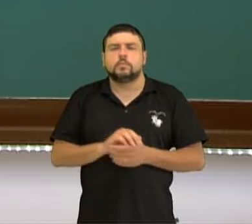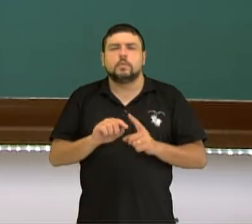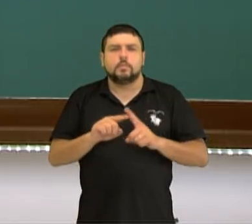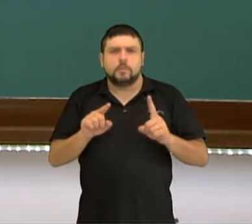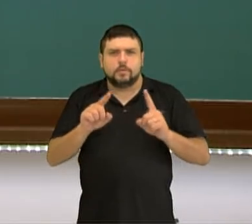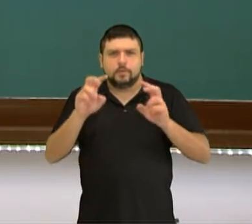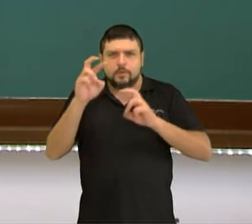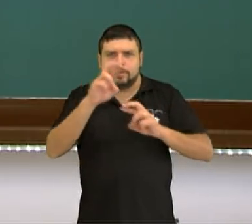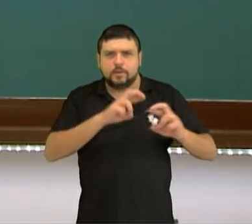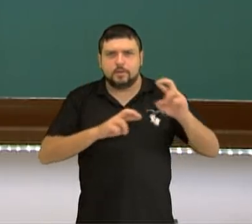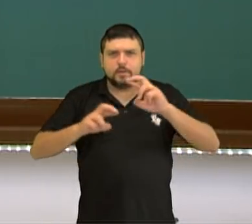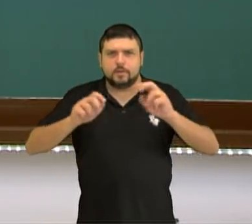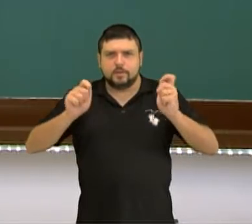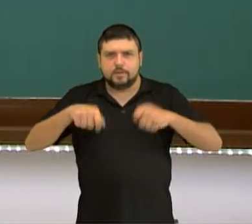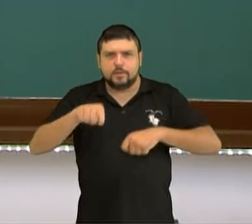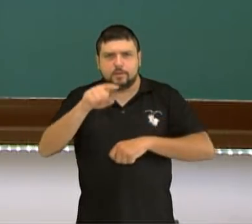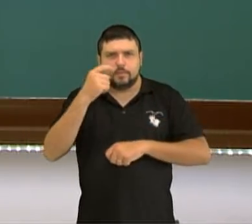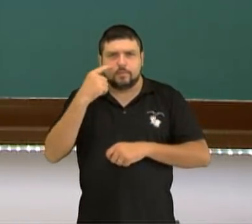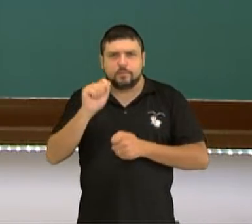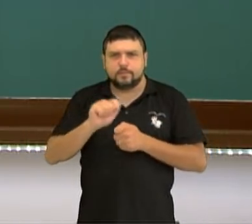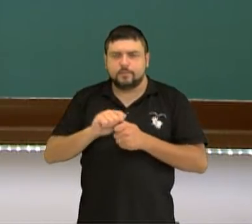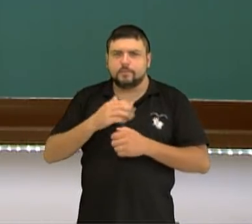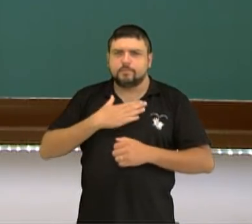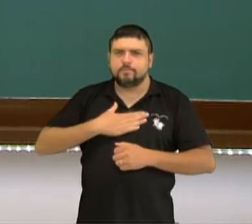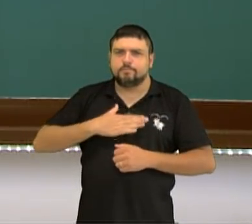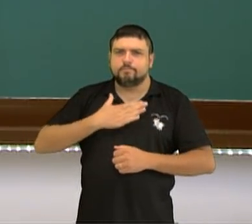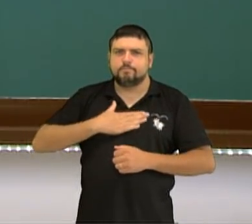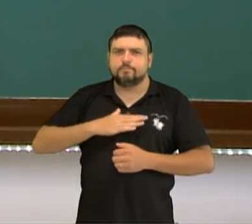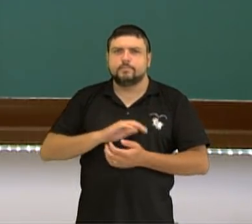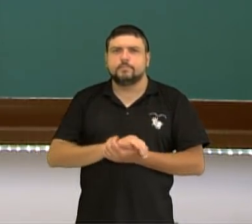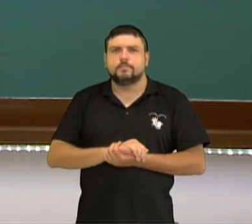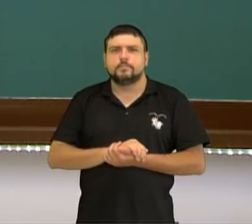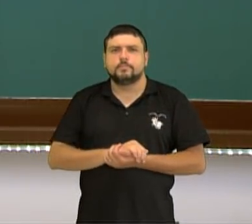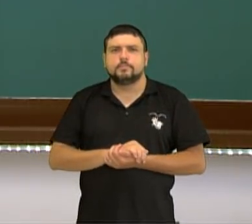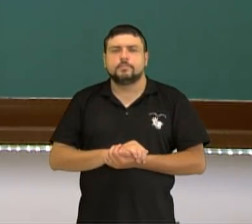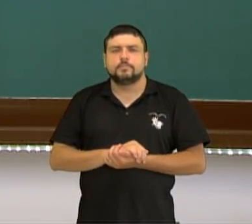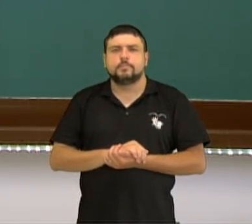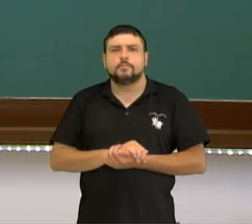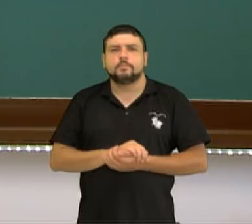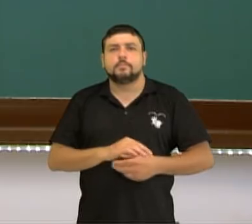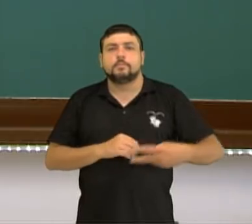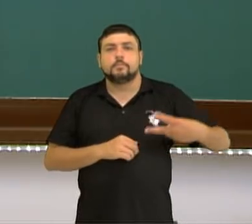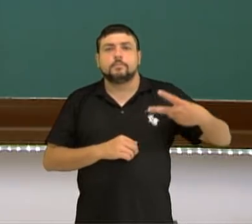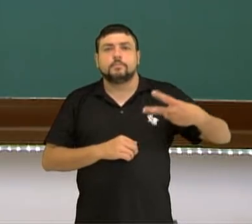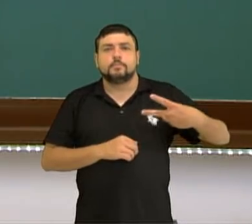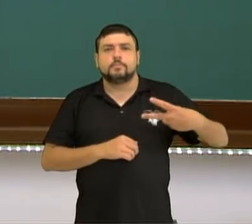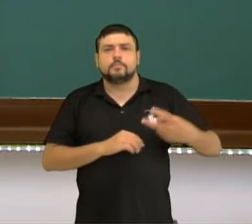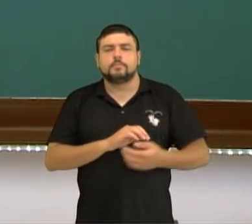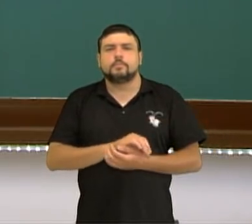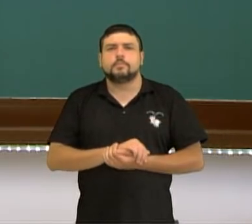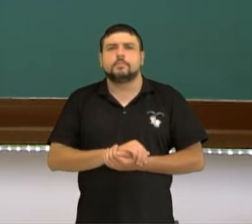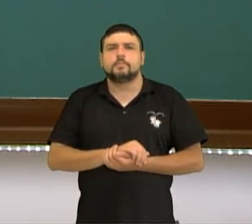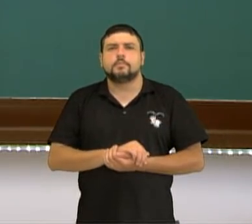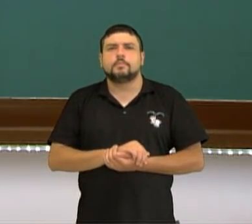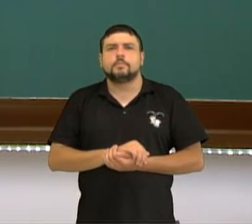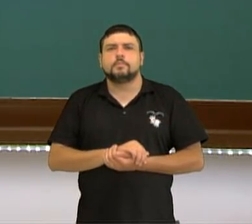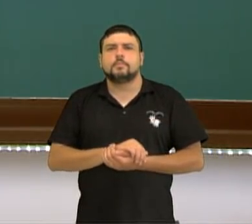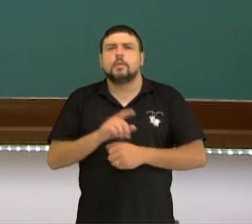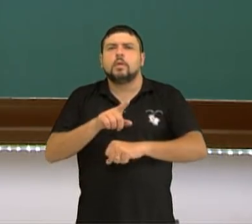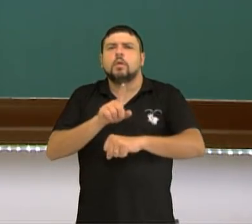você consegue fazer bem tranquilamente. A segunda questão do exercício: em quanto tempo o reservatório